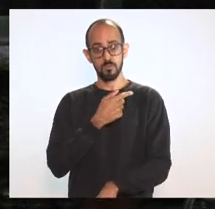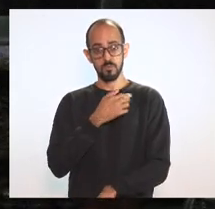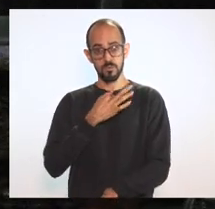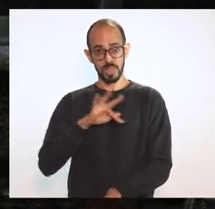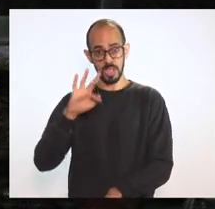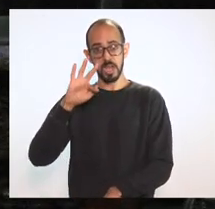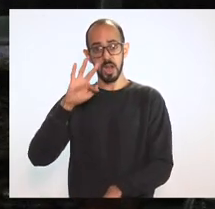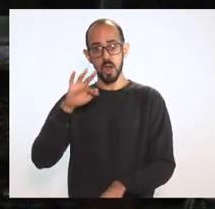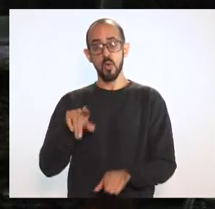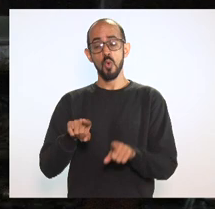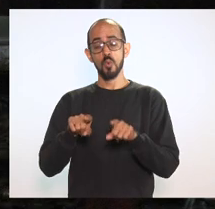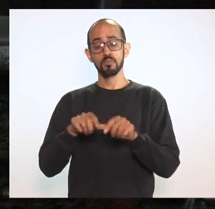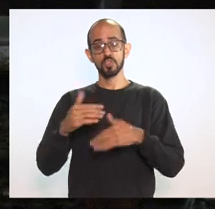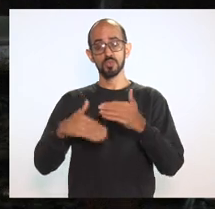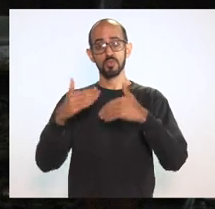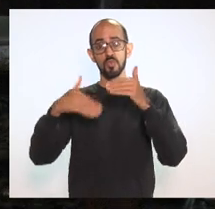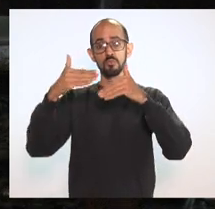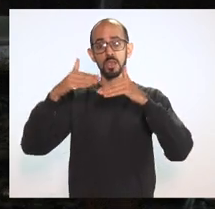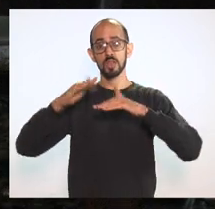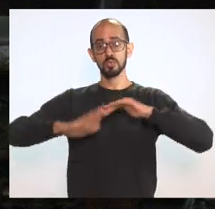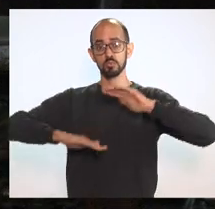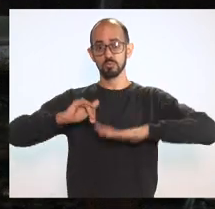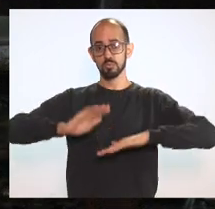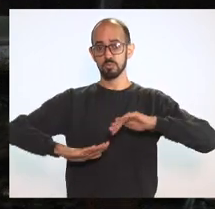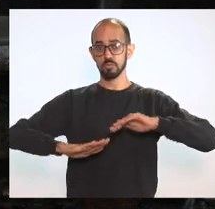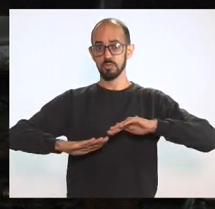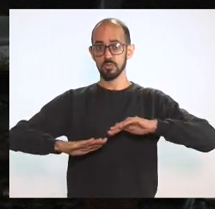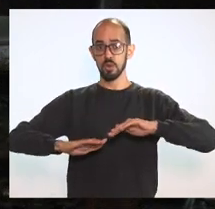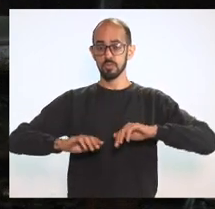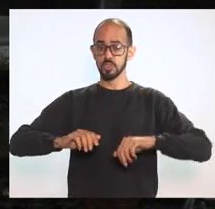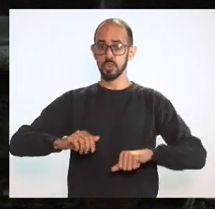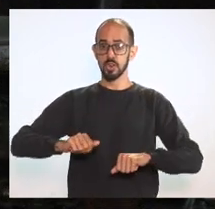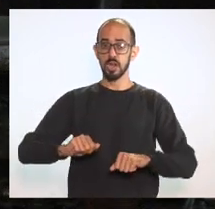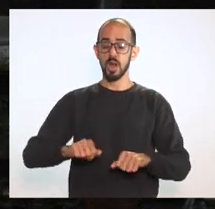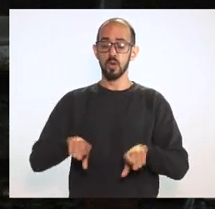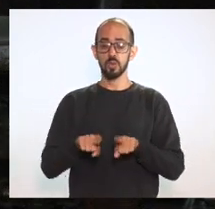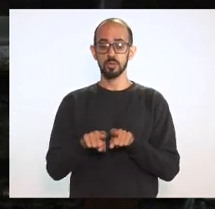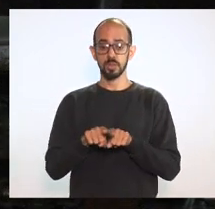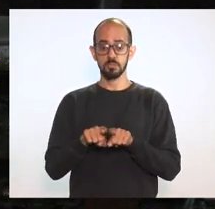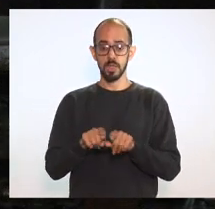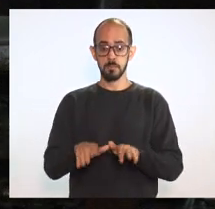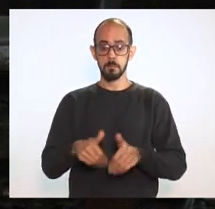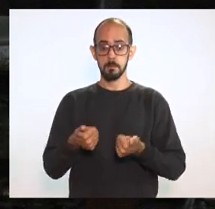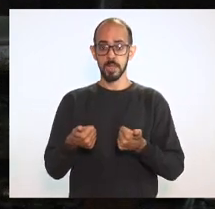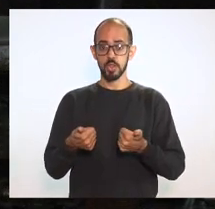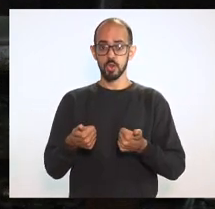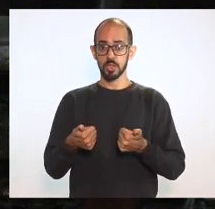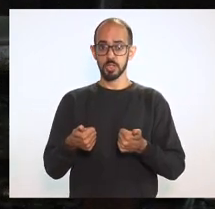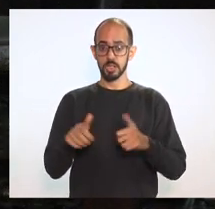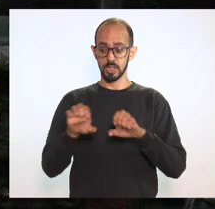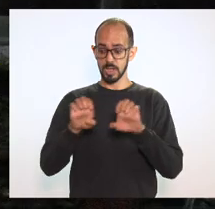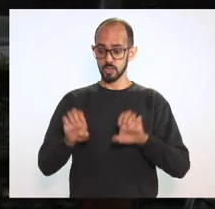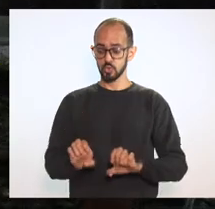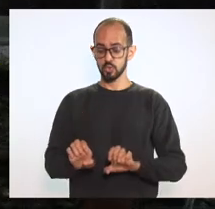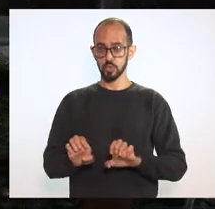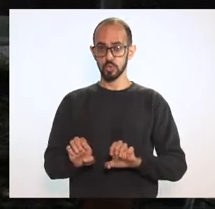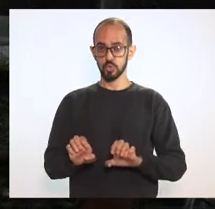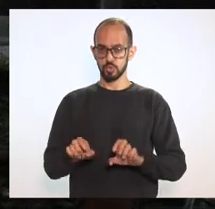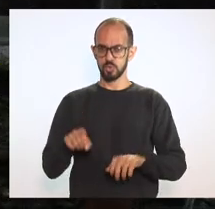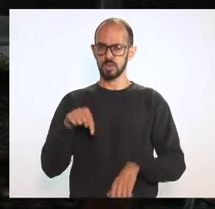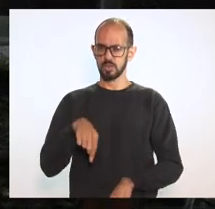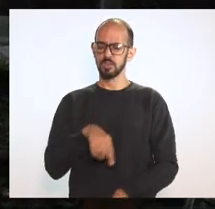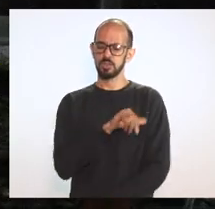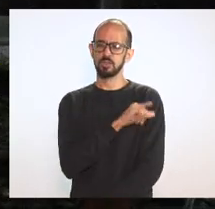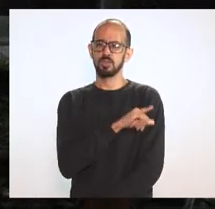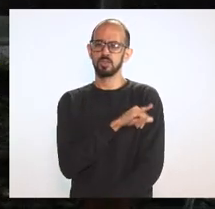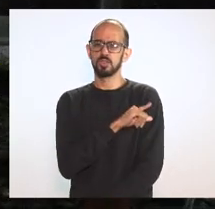de qualificação de mão de obra para o setor e promoção da melhoria da infraestrutura do Estado do Rio de